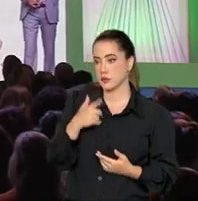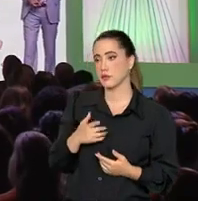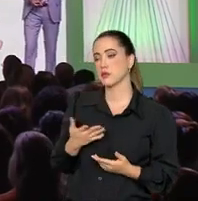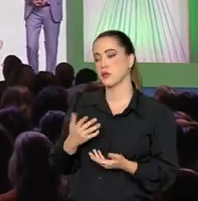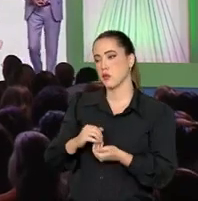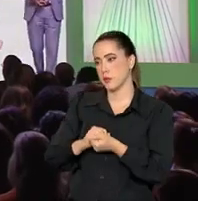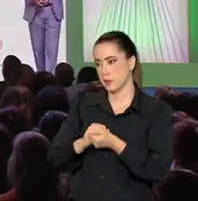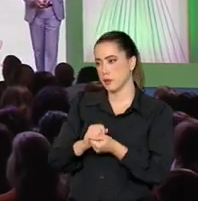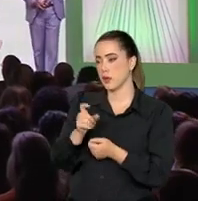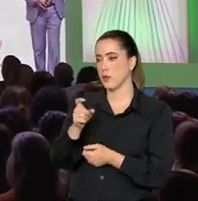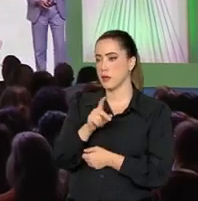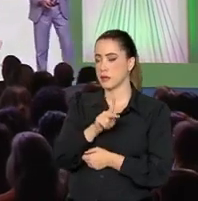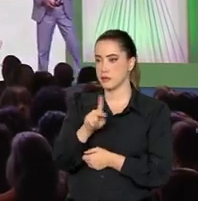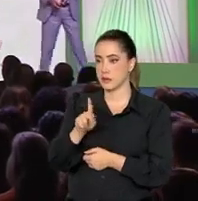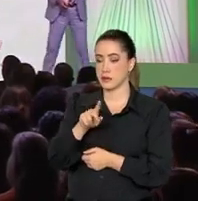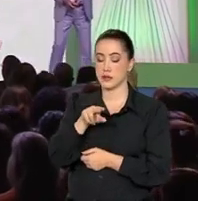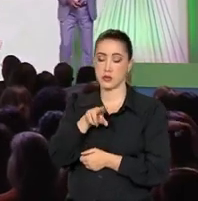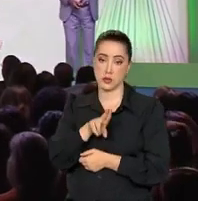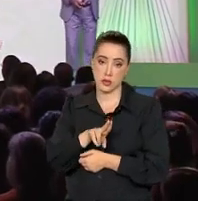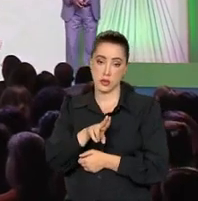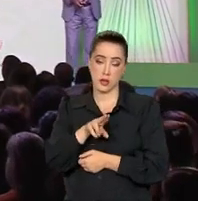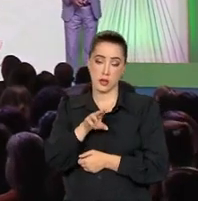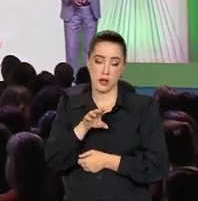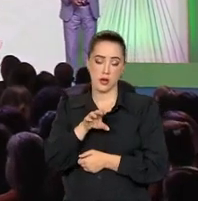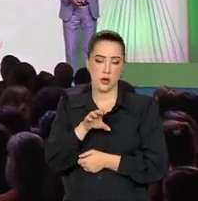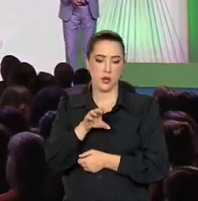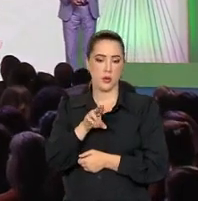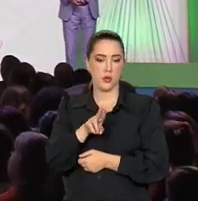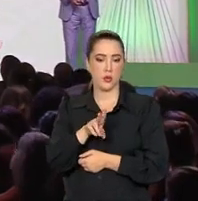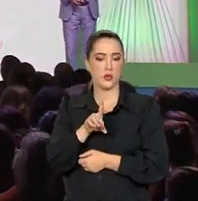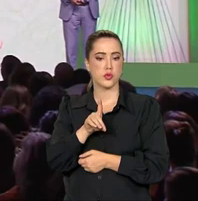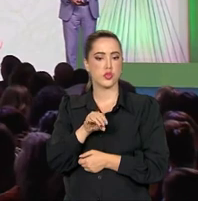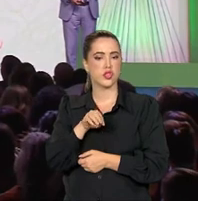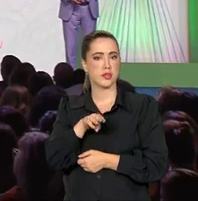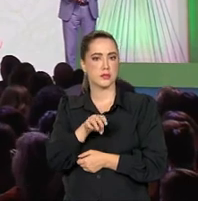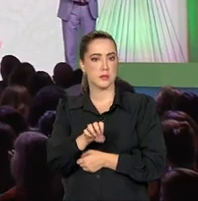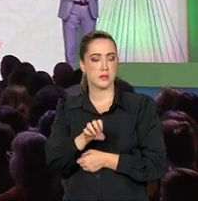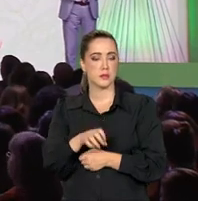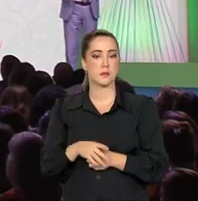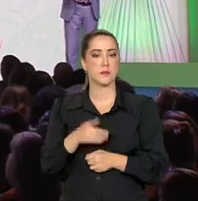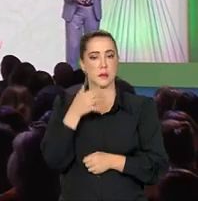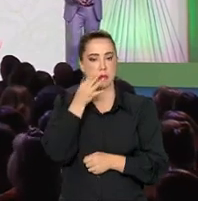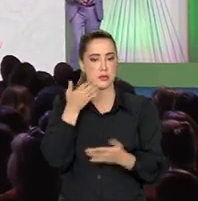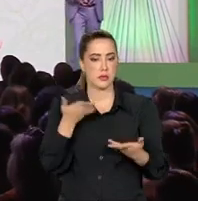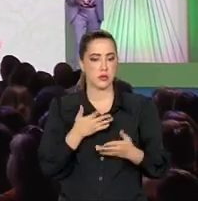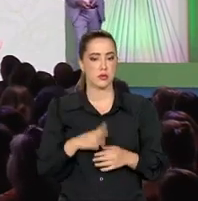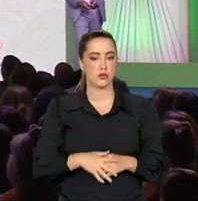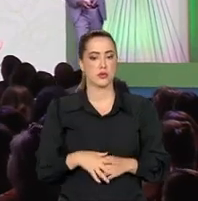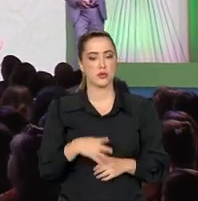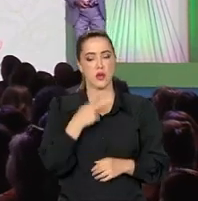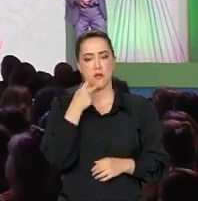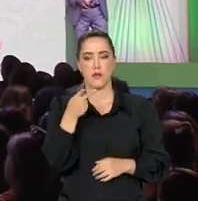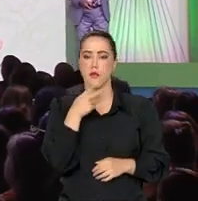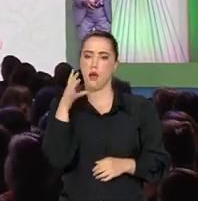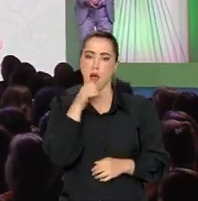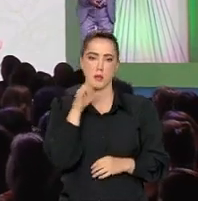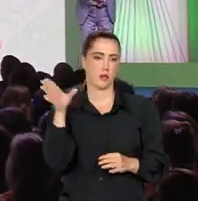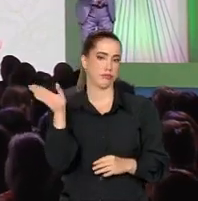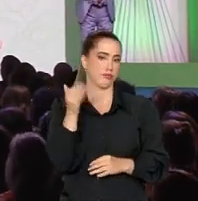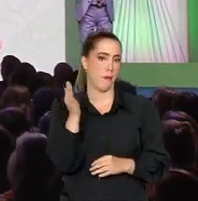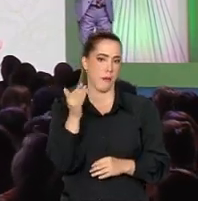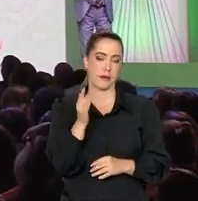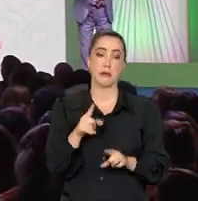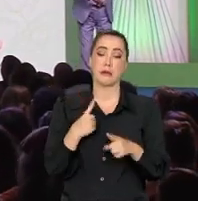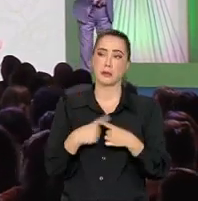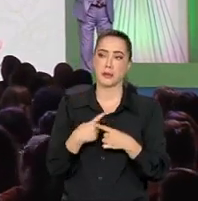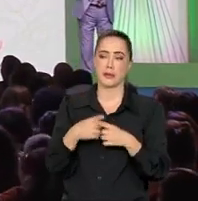da Undime aqui presente, conosco aqui hoje. Bom, eu vou passar um pouco aqui, muito detalhe que fizeram aqui. Aqui é um